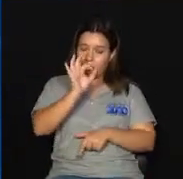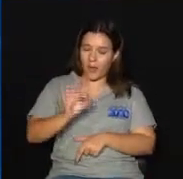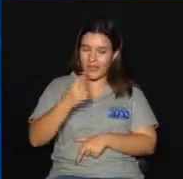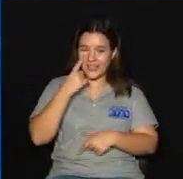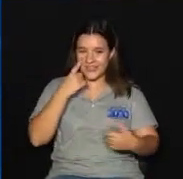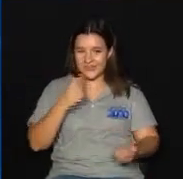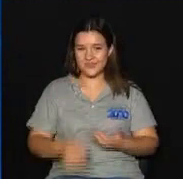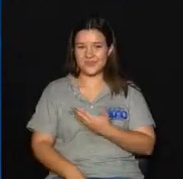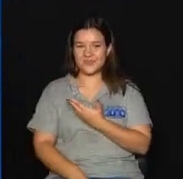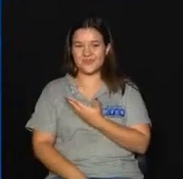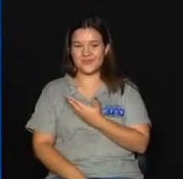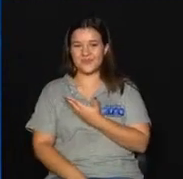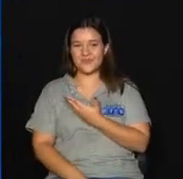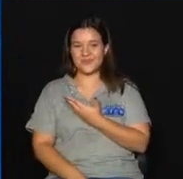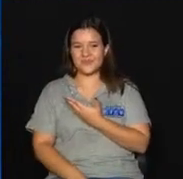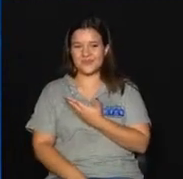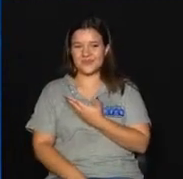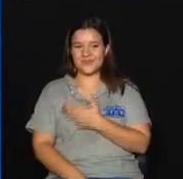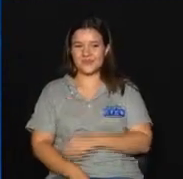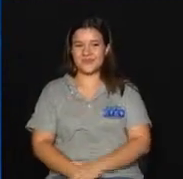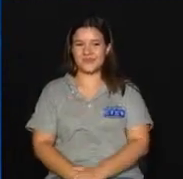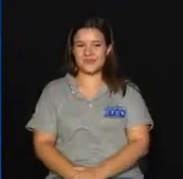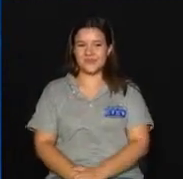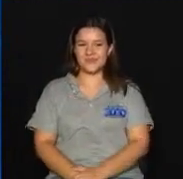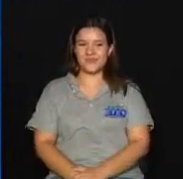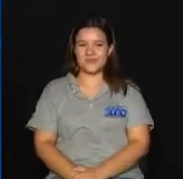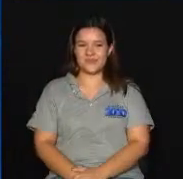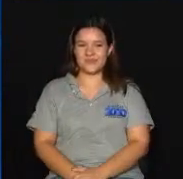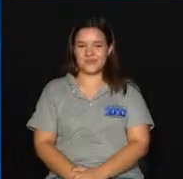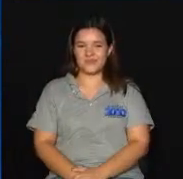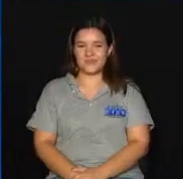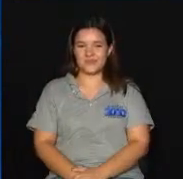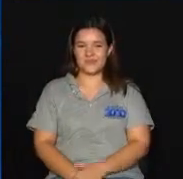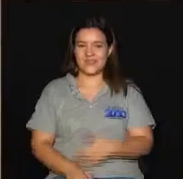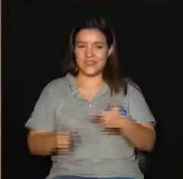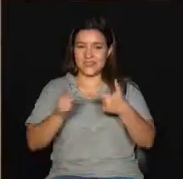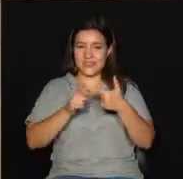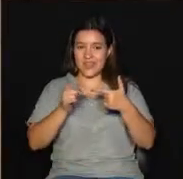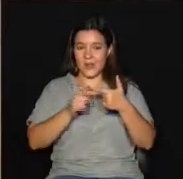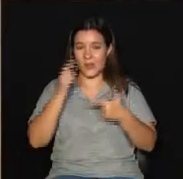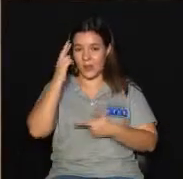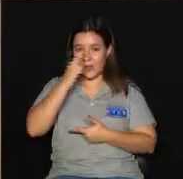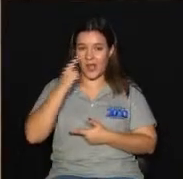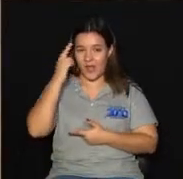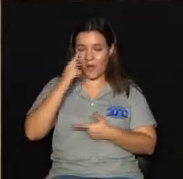222.030 votos e na segunda colocação ficou o Rafa Zimbaldi, portanto, com